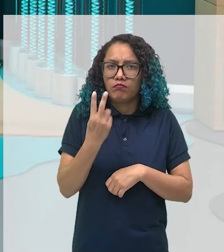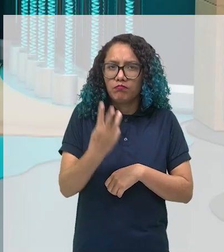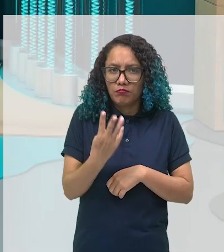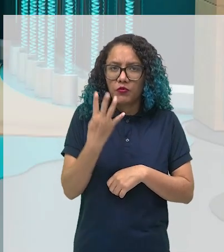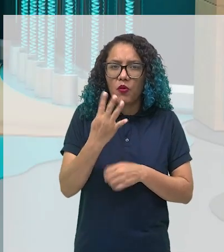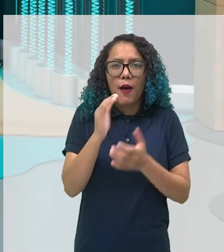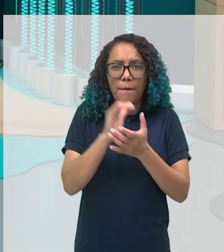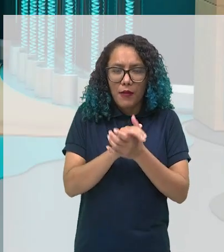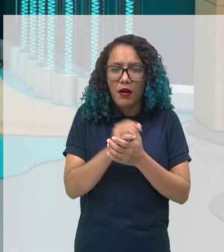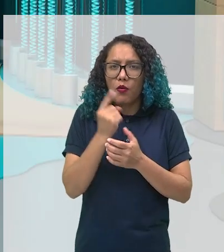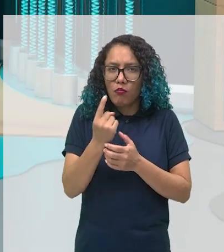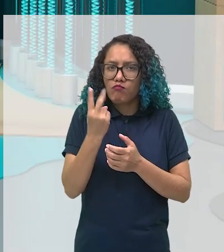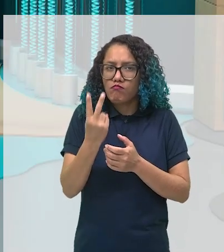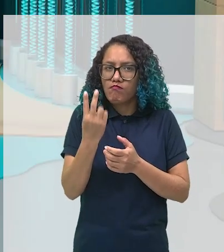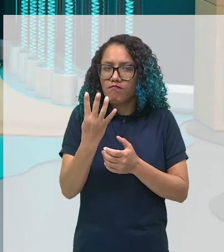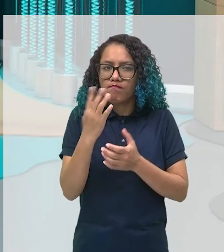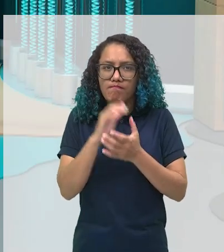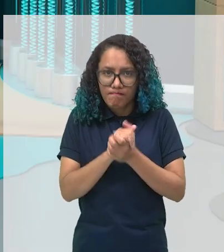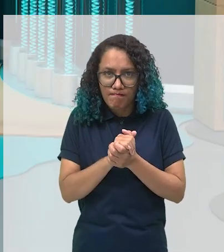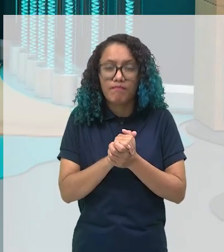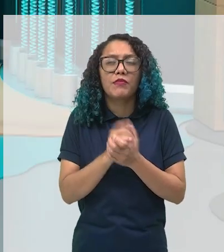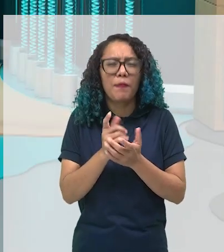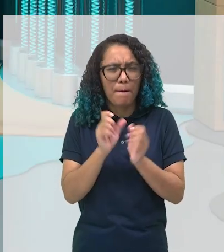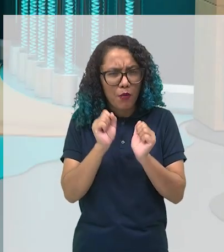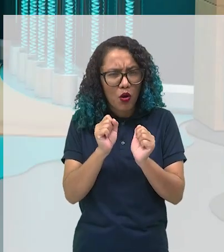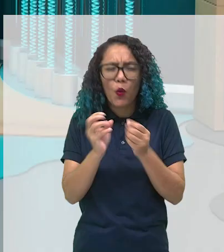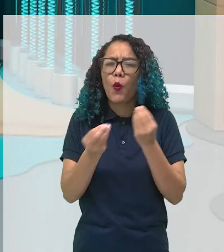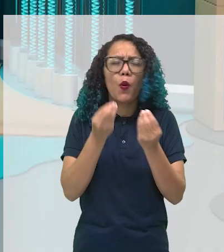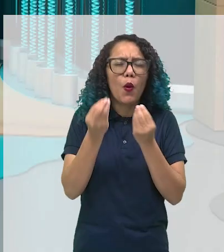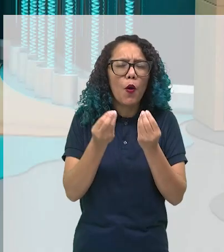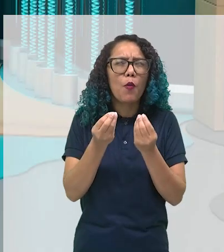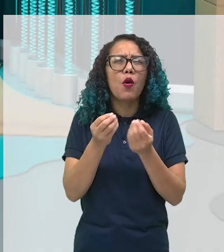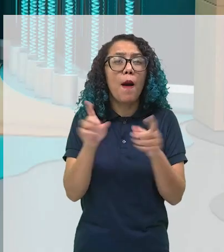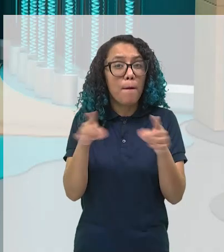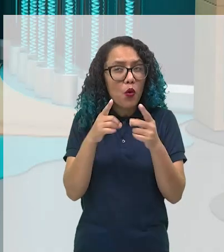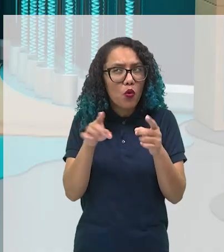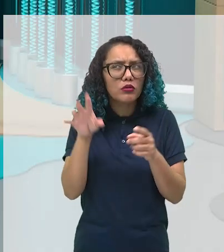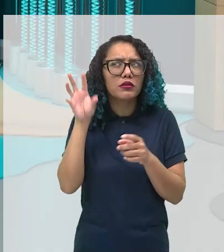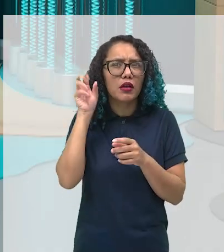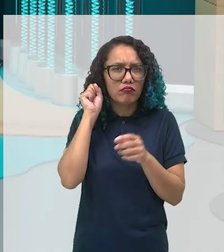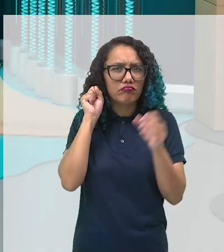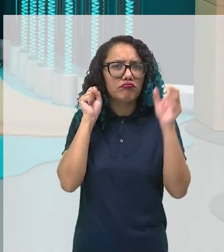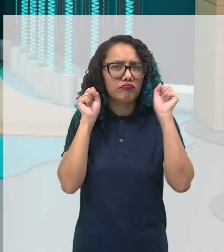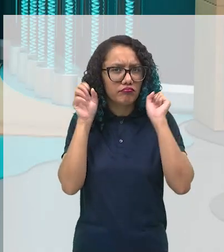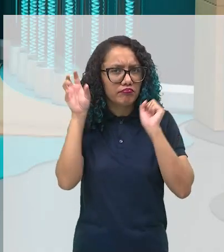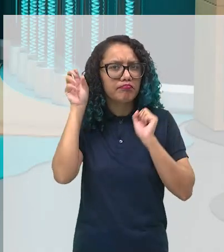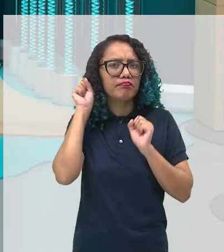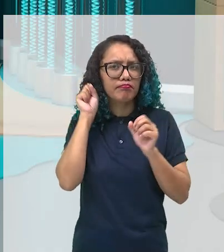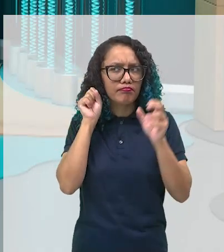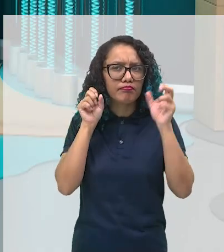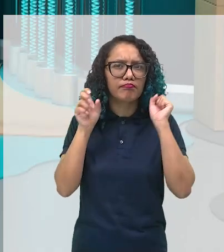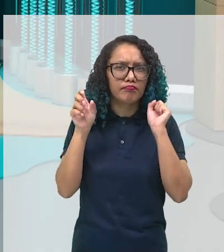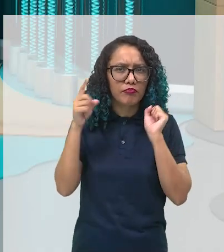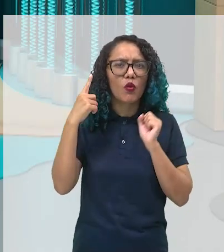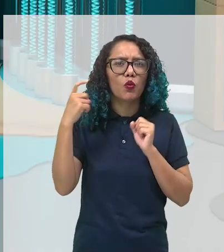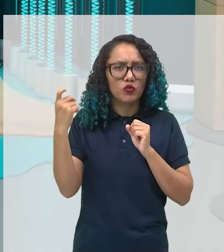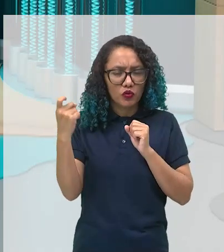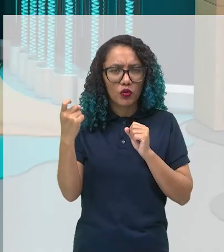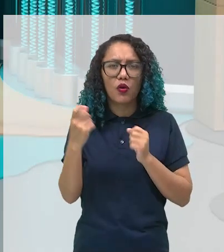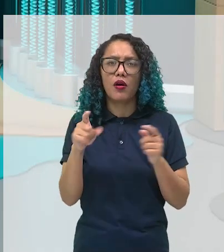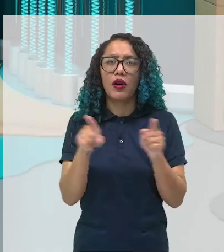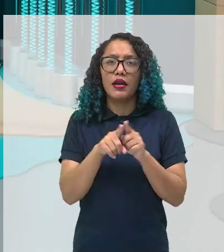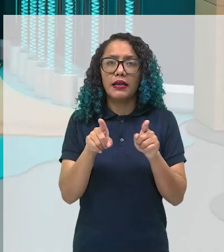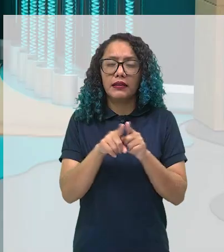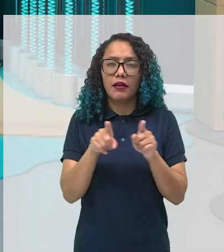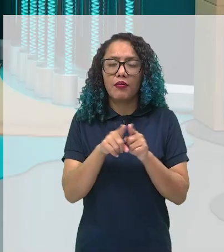né? E aí você observa isso ouvindo a música, né, do bolero, percebendo também a mudança